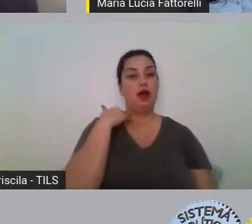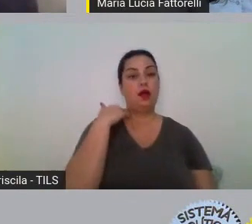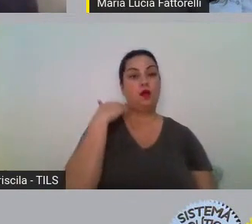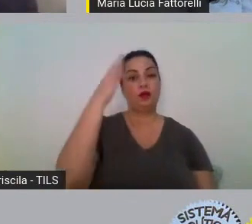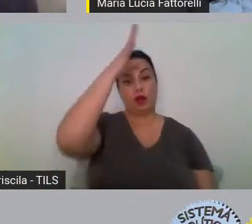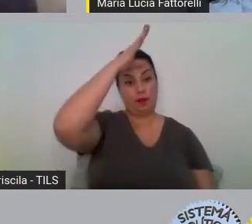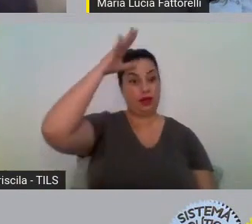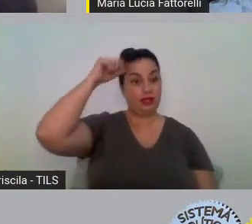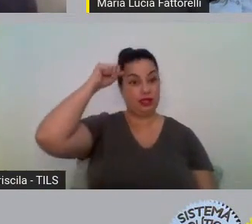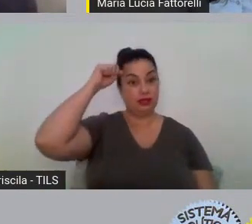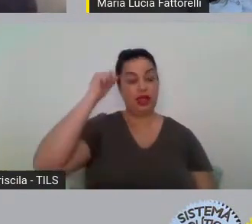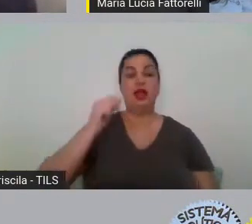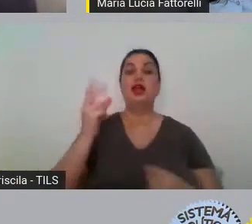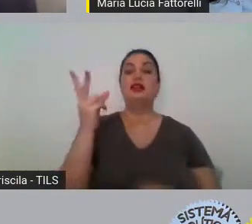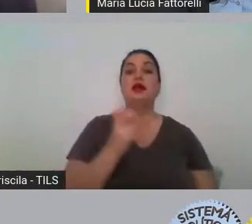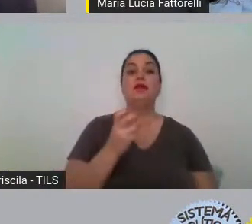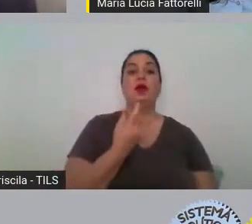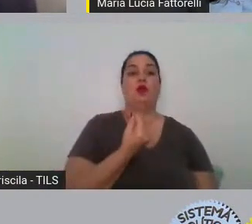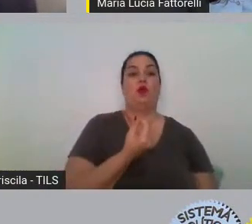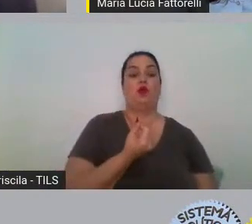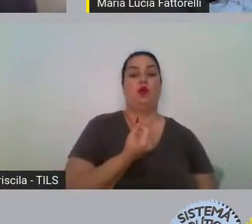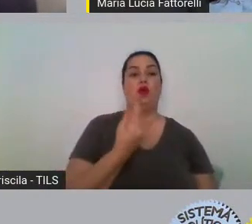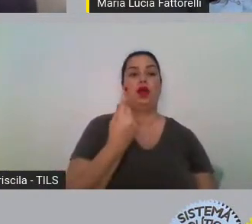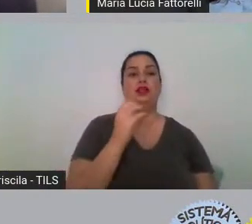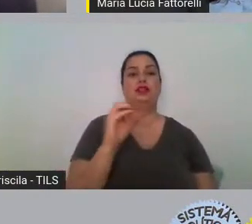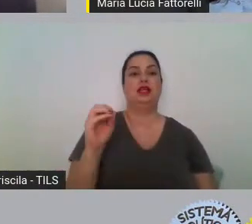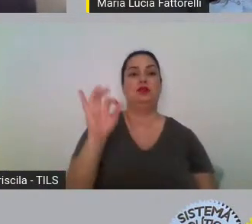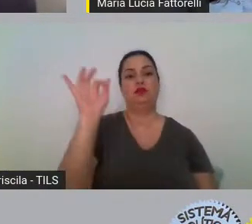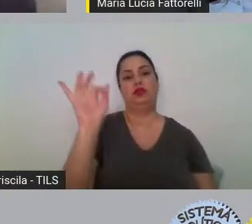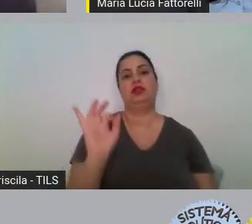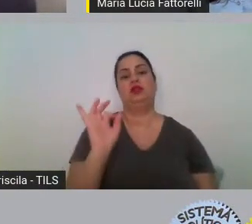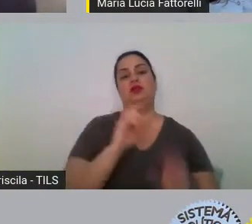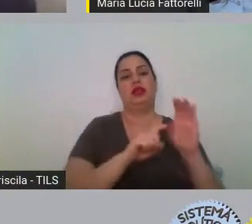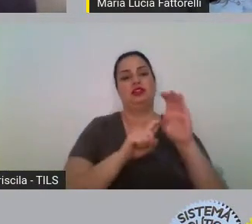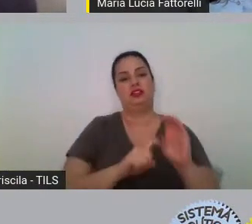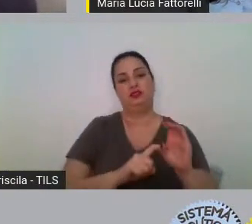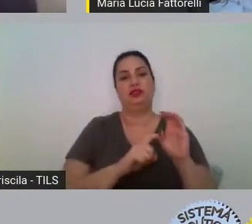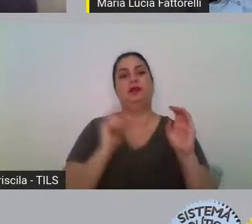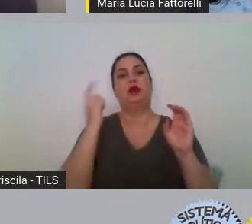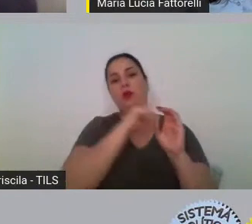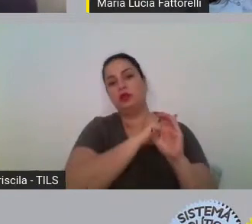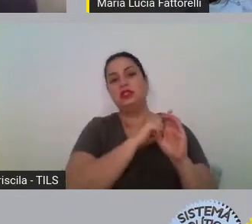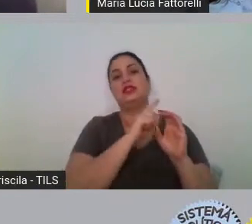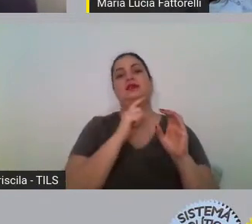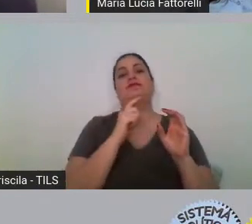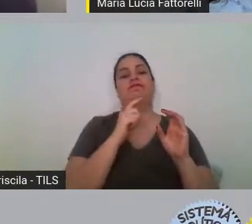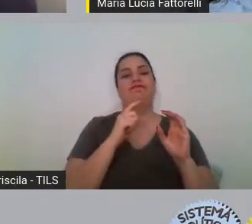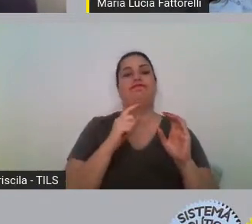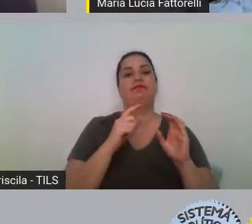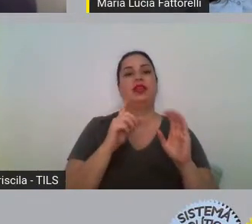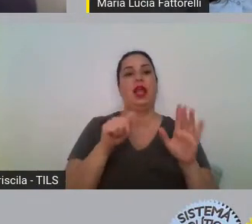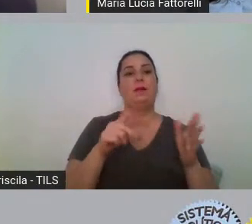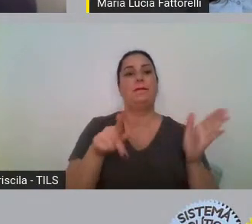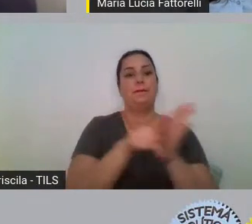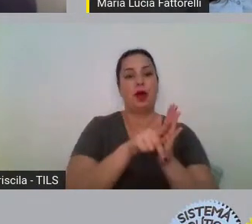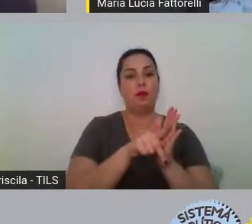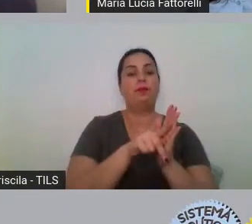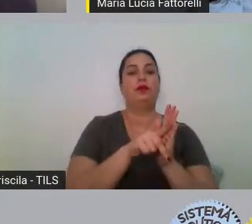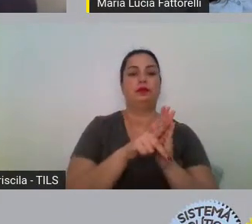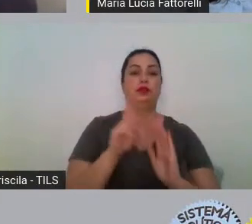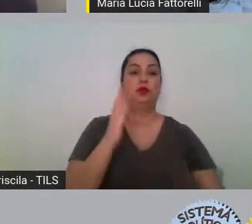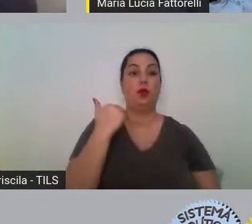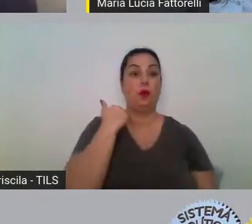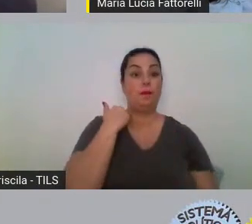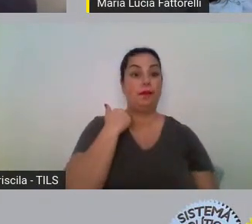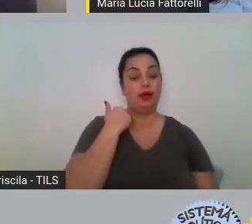100% da dívida atual renegociada é do Banco da Amazônia, é o BEA. O Baneb